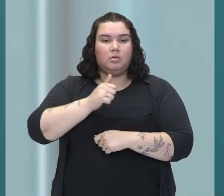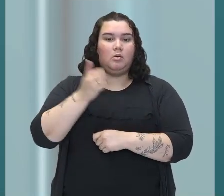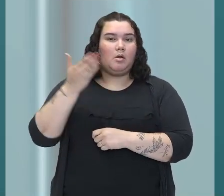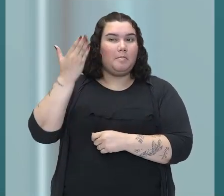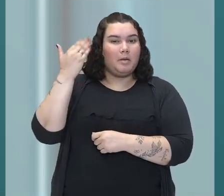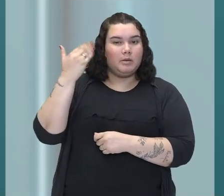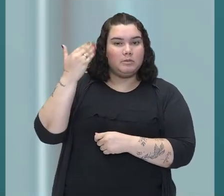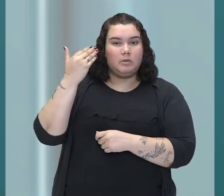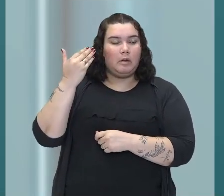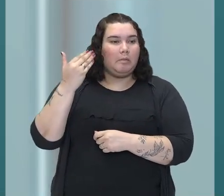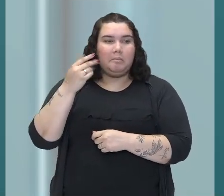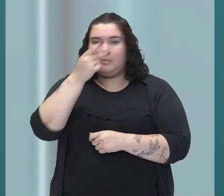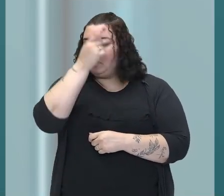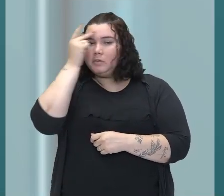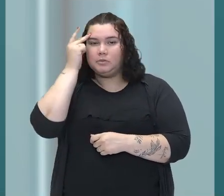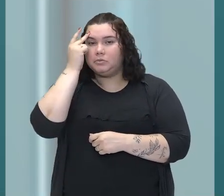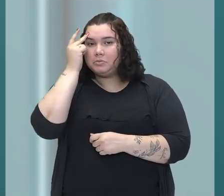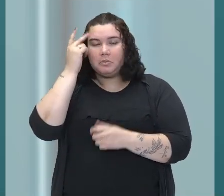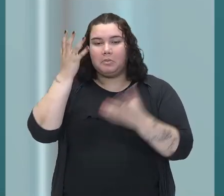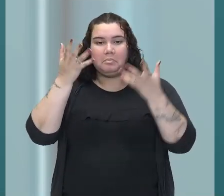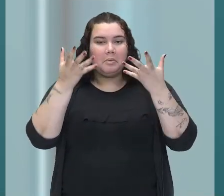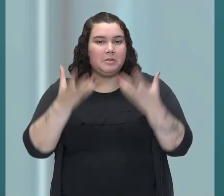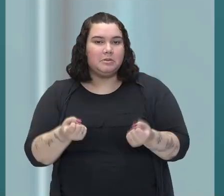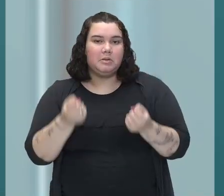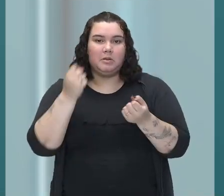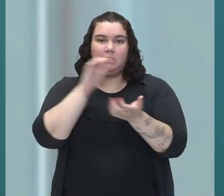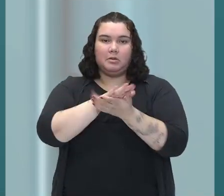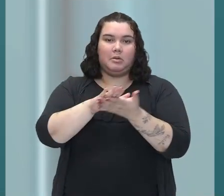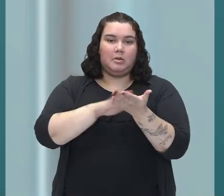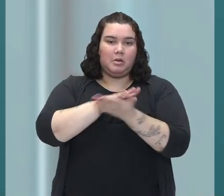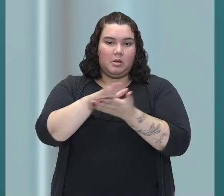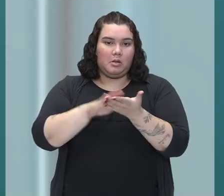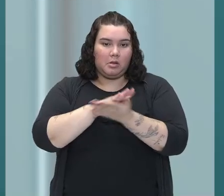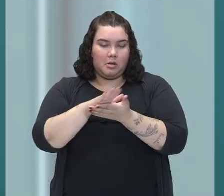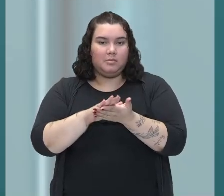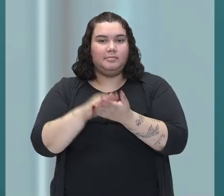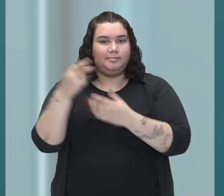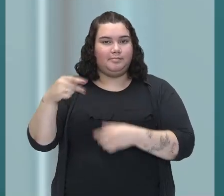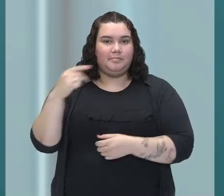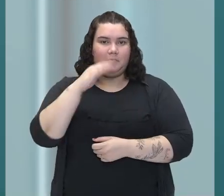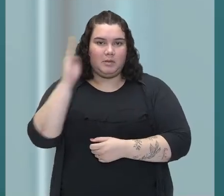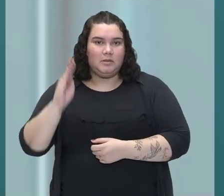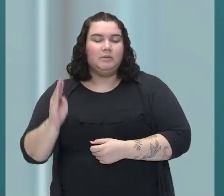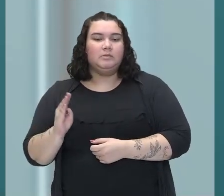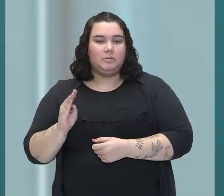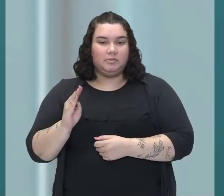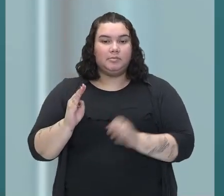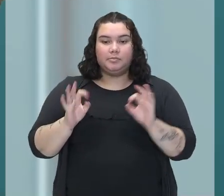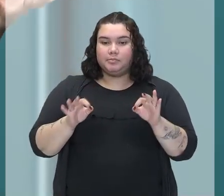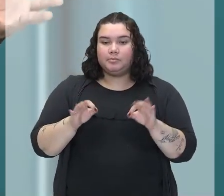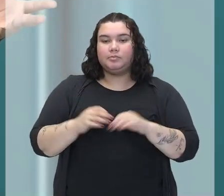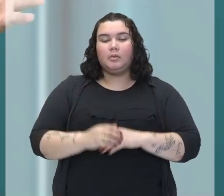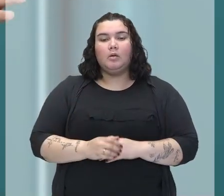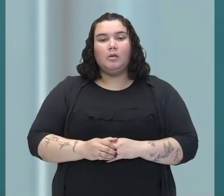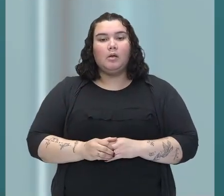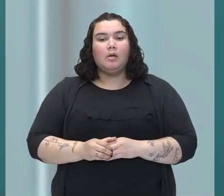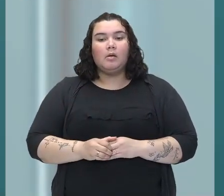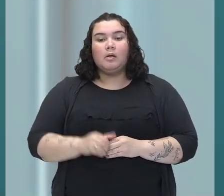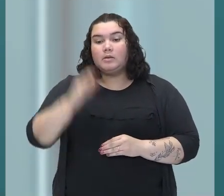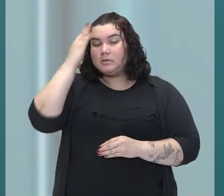praticamente invisível para o público brasileiro, né? A gente sabia que